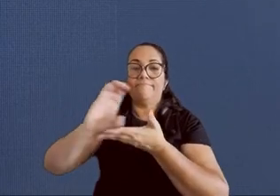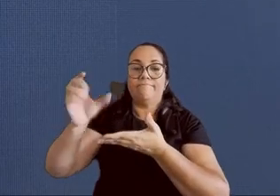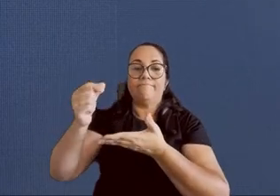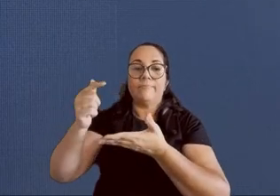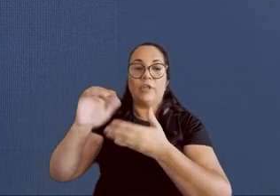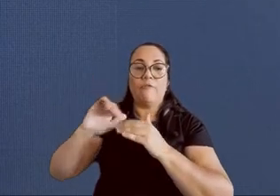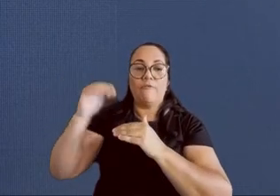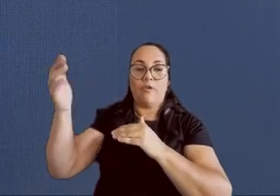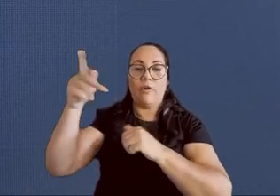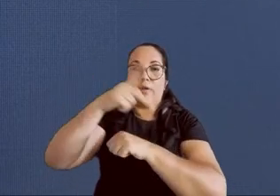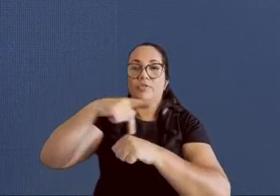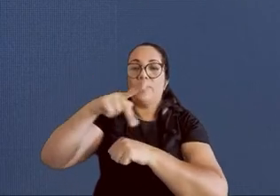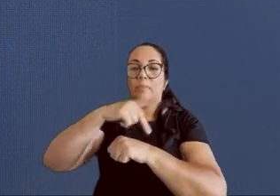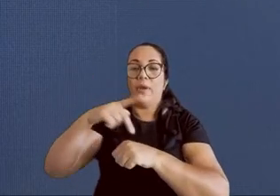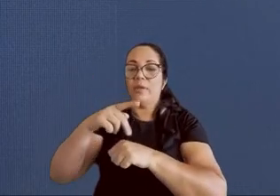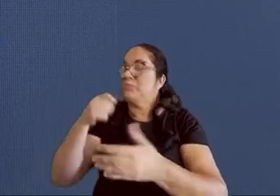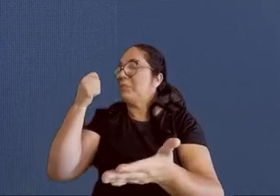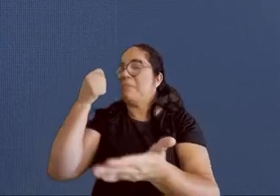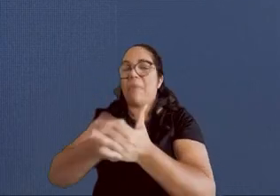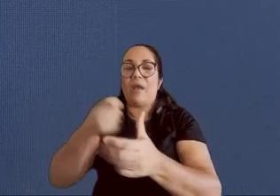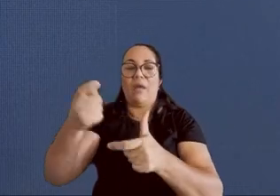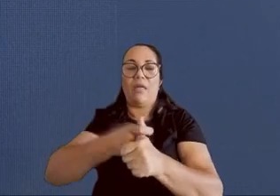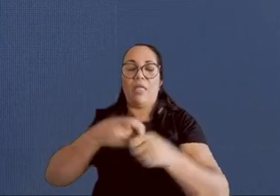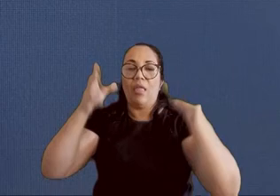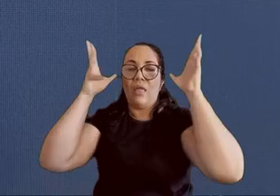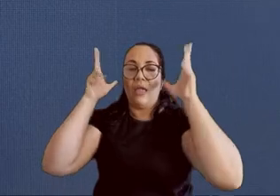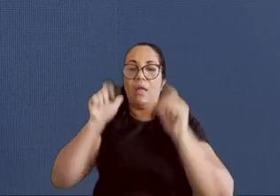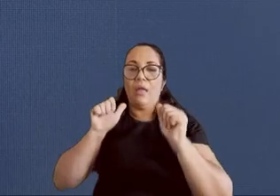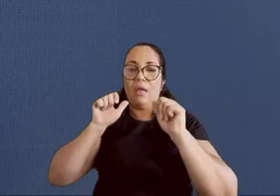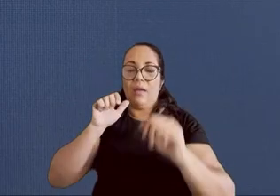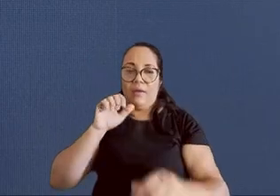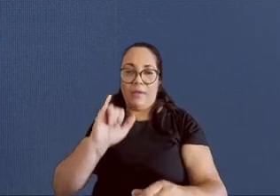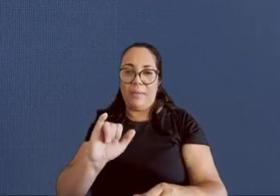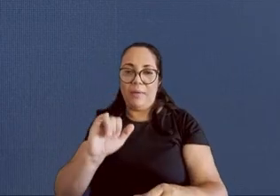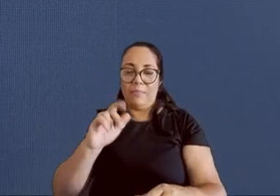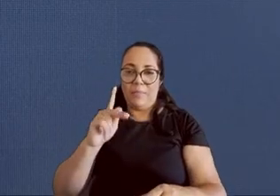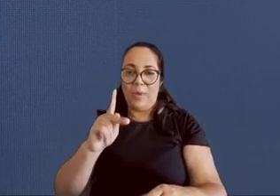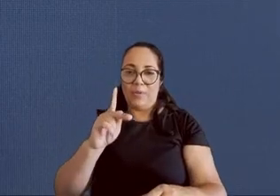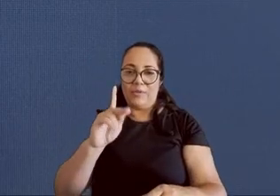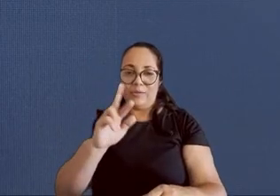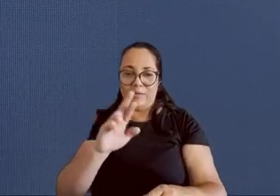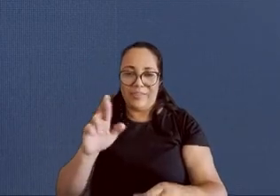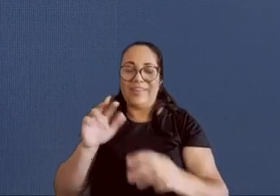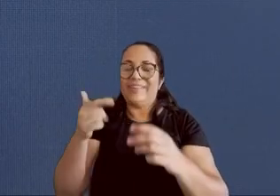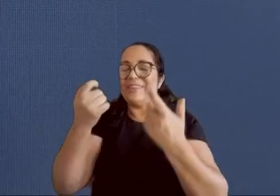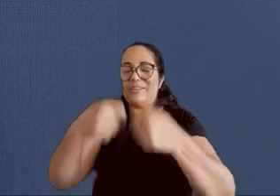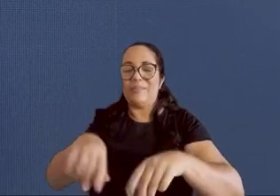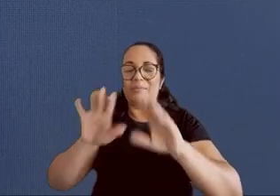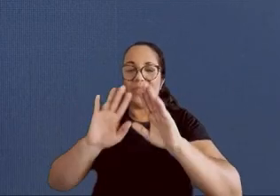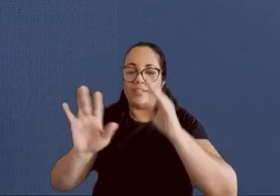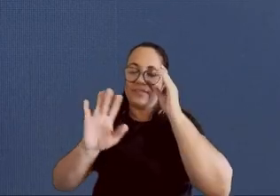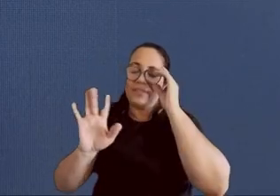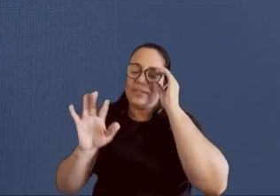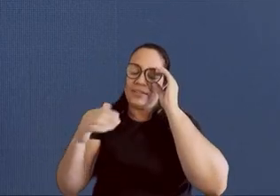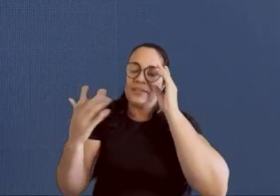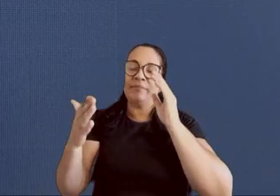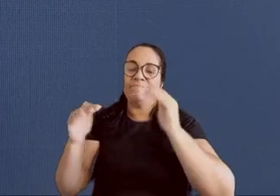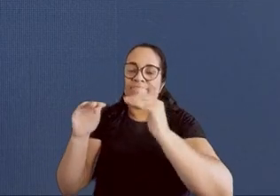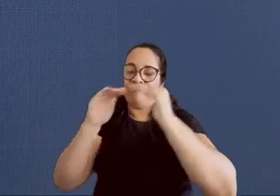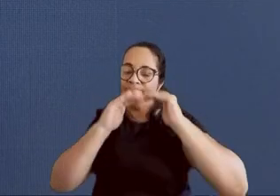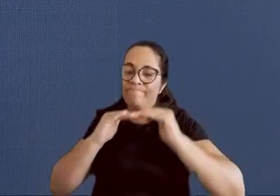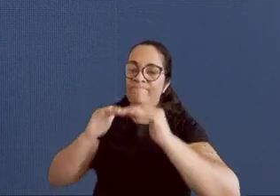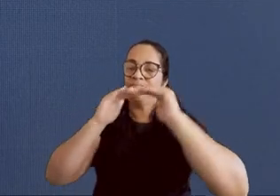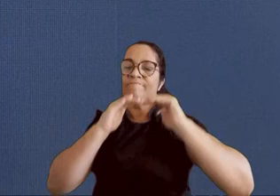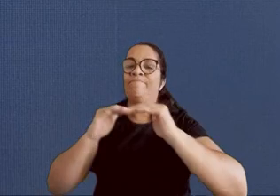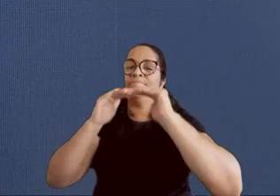títulos privados para Fundo de Investimento que tivesse uma determinada característica basicamente equalizando com tratamento tributário que tem hoje